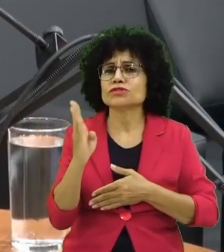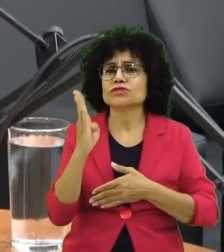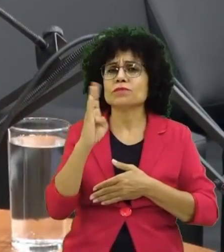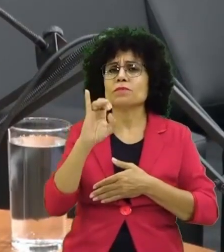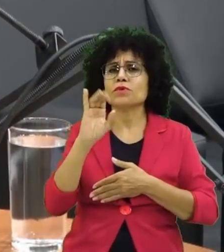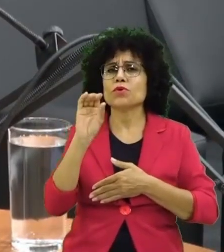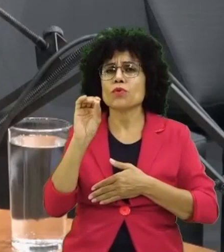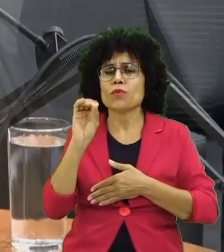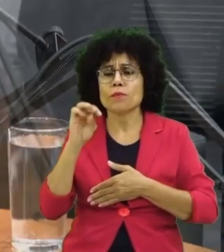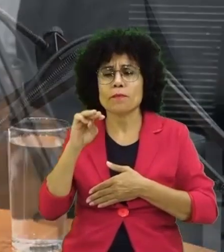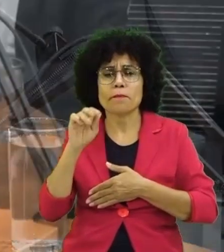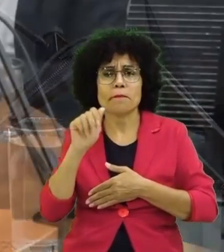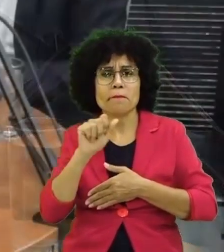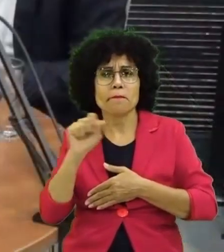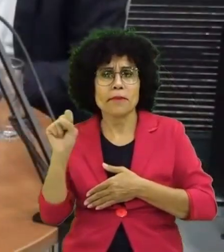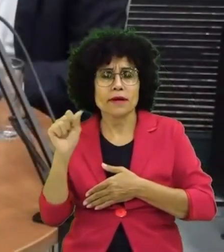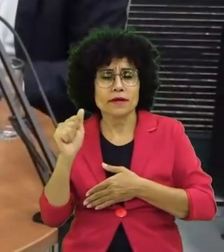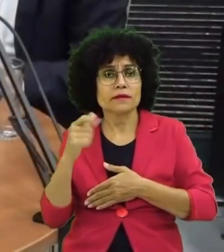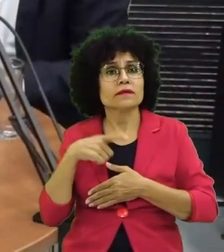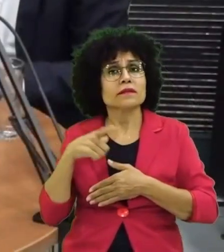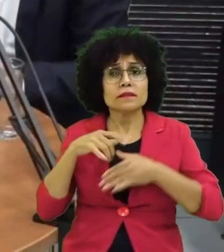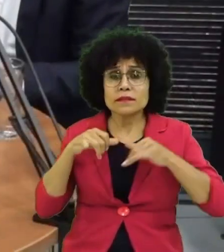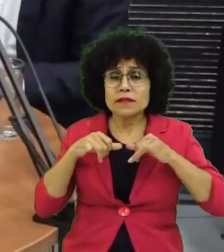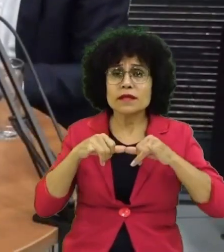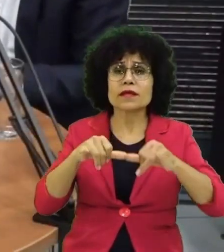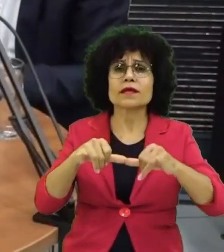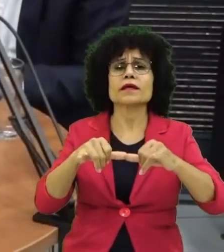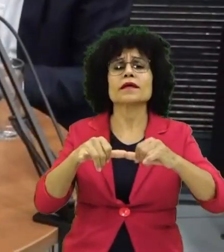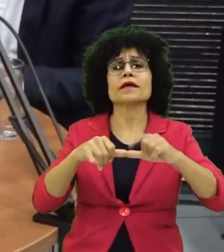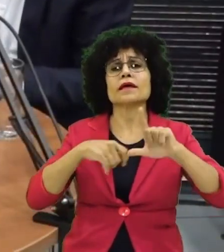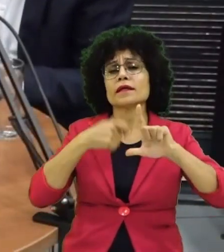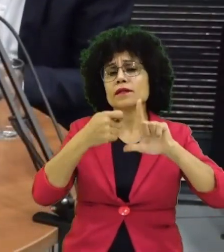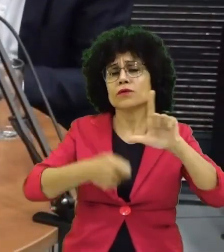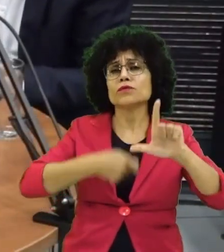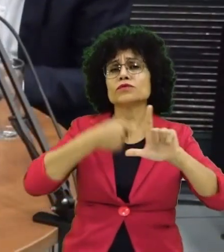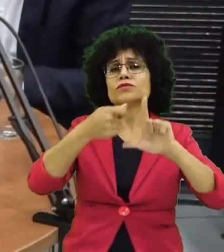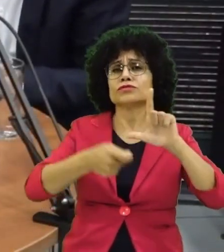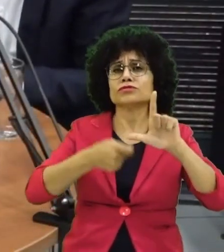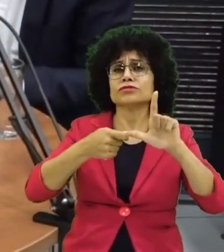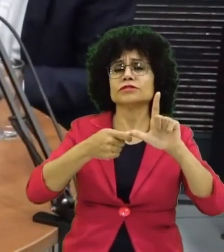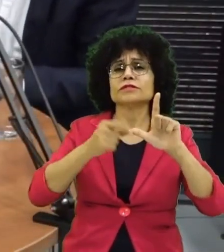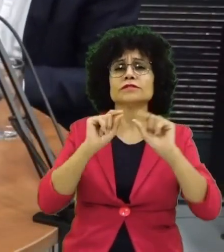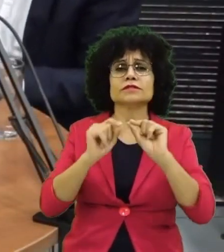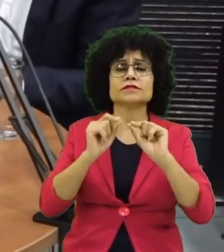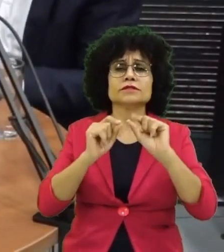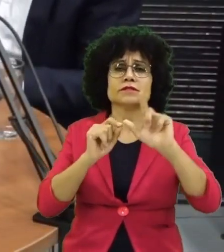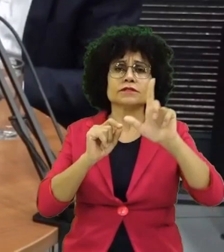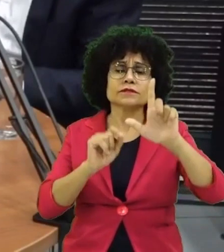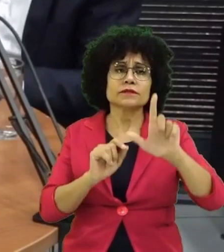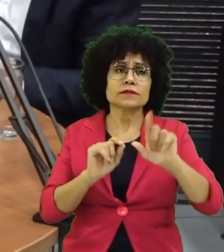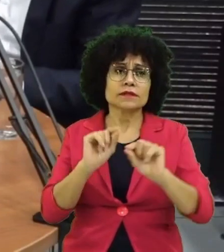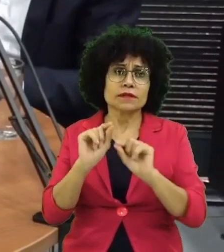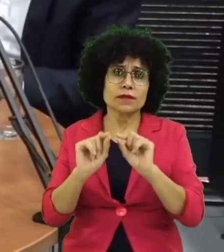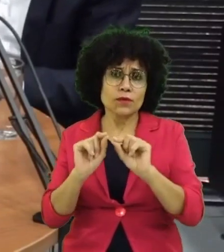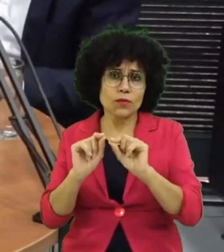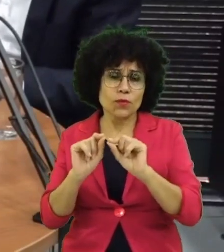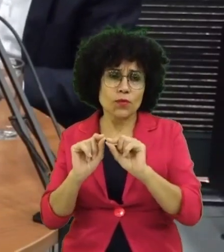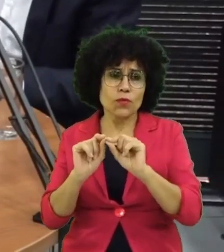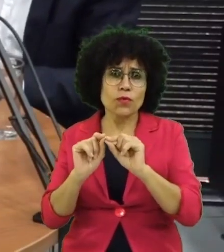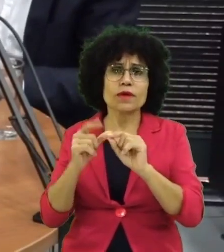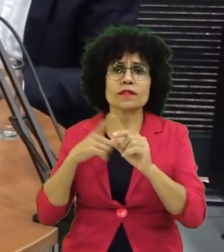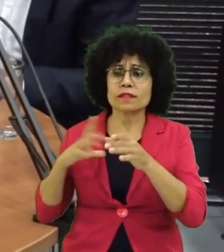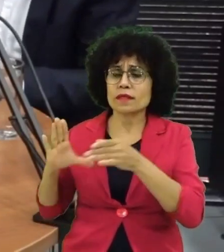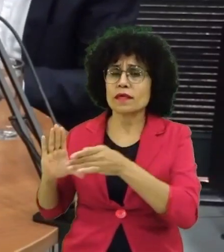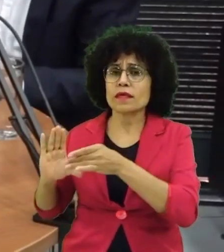novas soluções. Hoje você tem mercado de logística reversa, com plástico, papelão, onde as